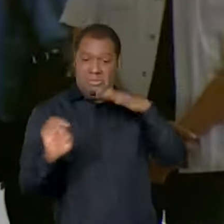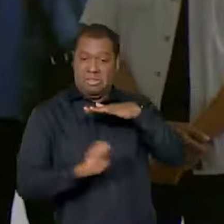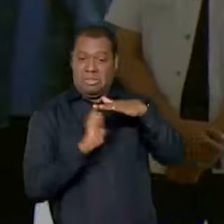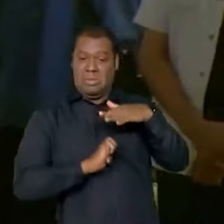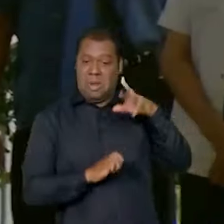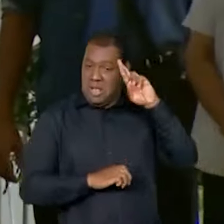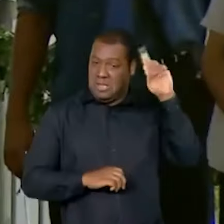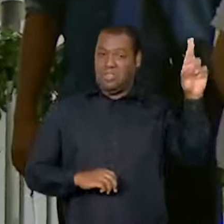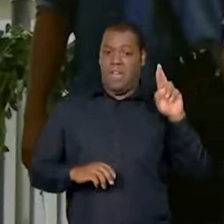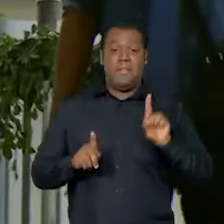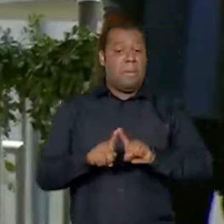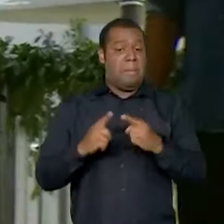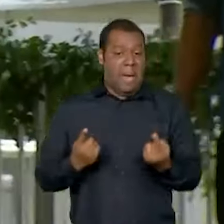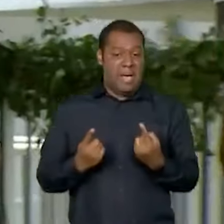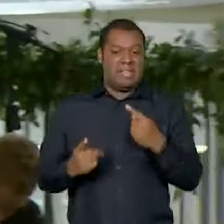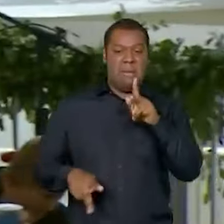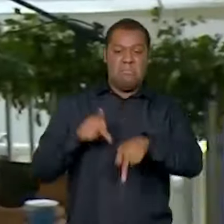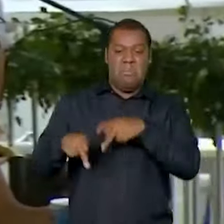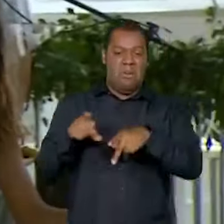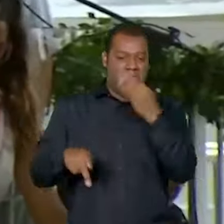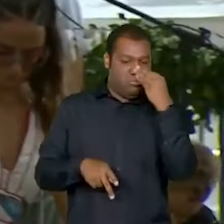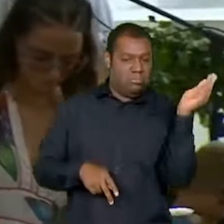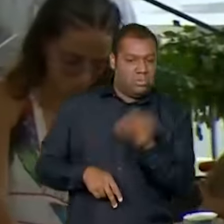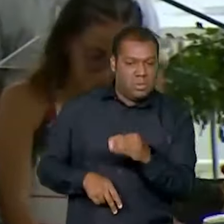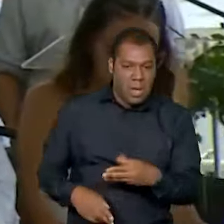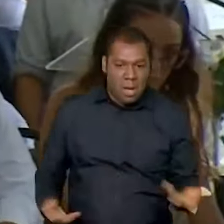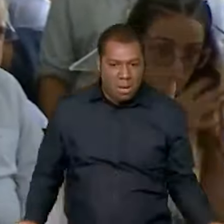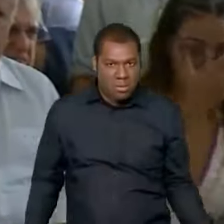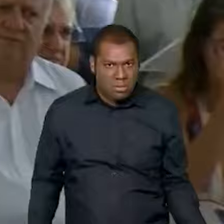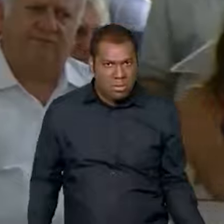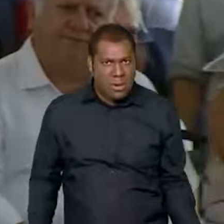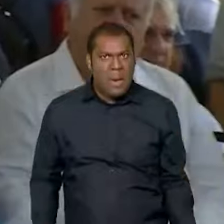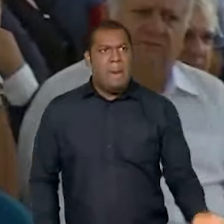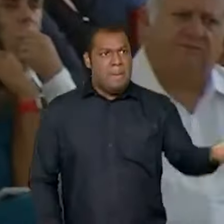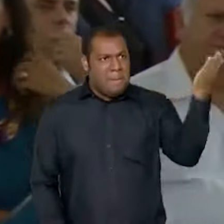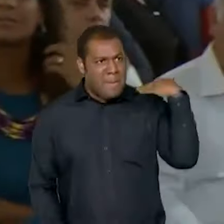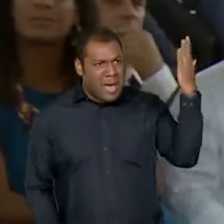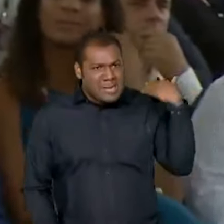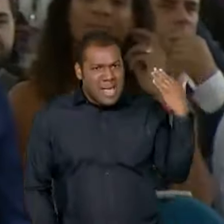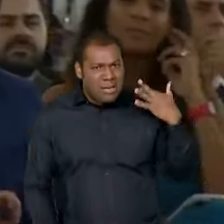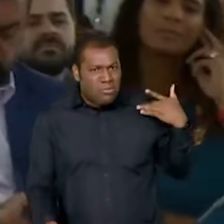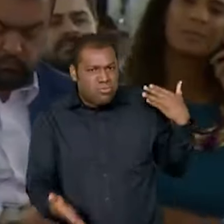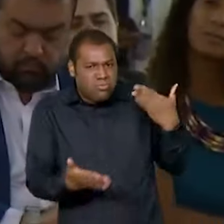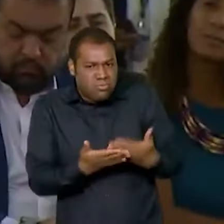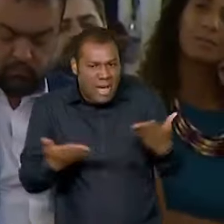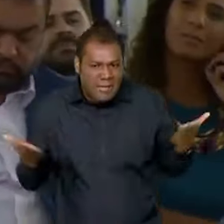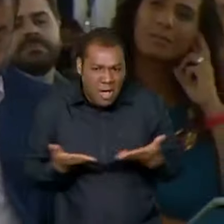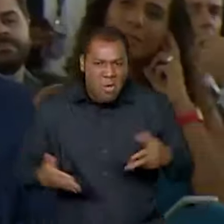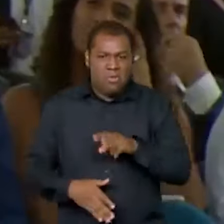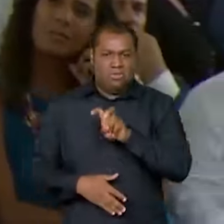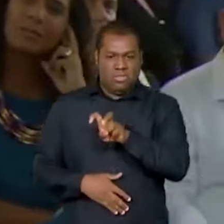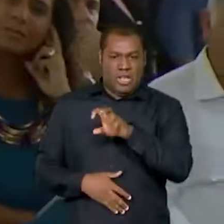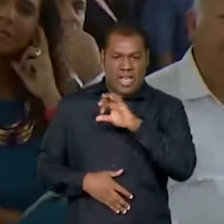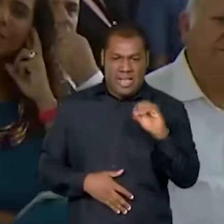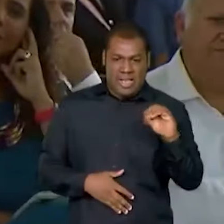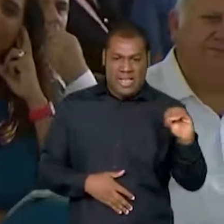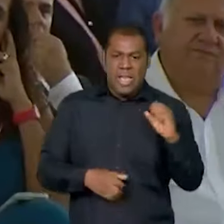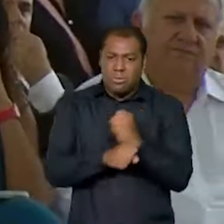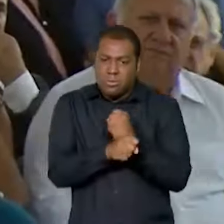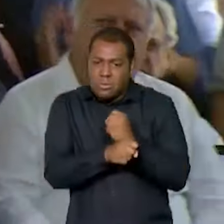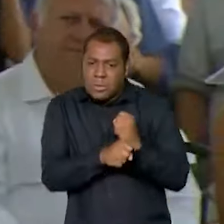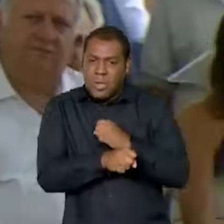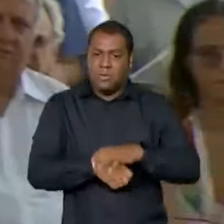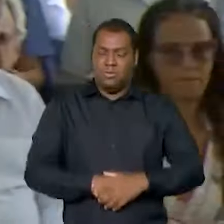É isso que acontece nesse país durante 500 anos. E é por isso que eu voltei e no primeiro